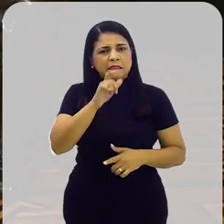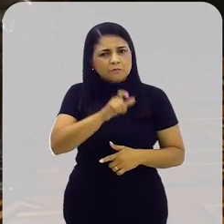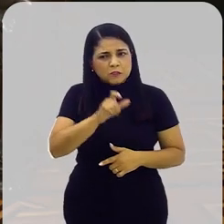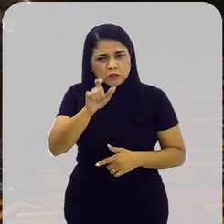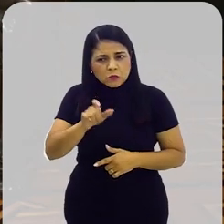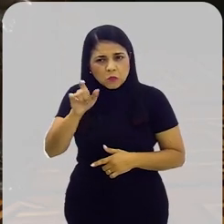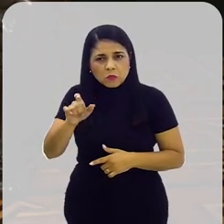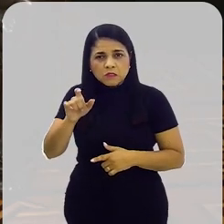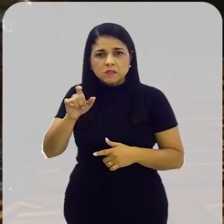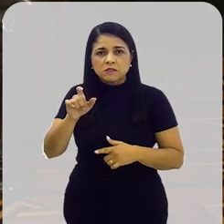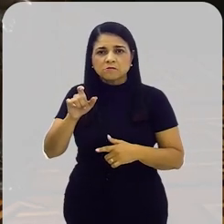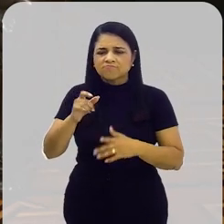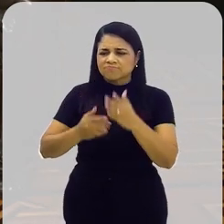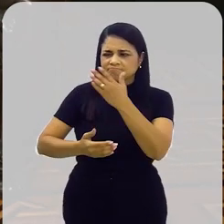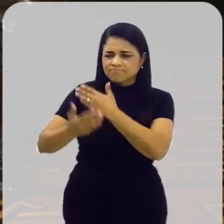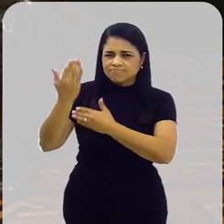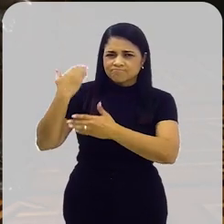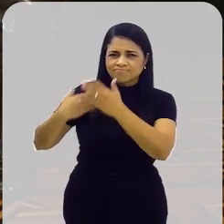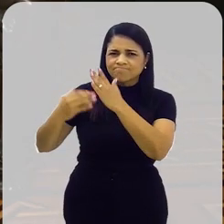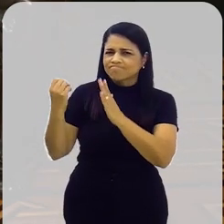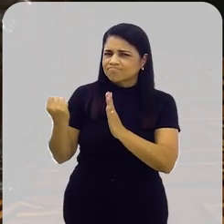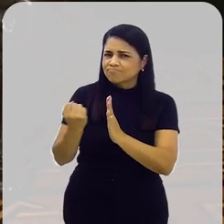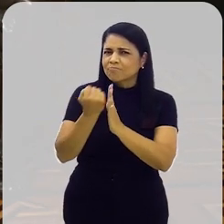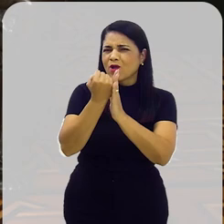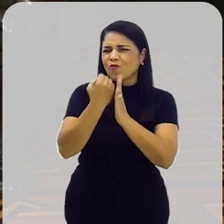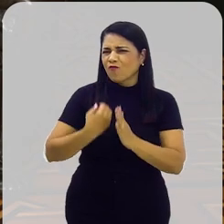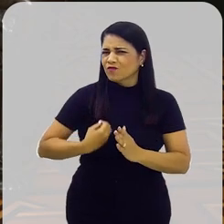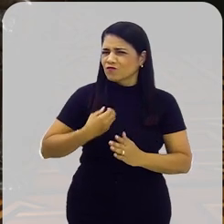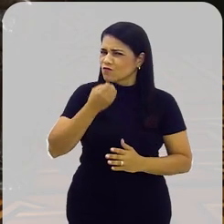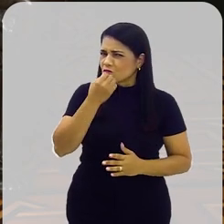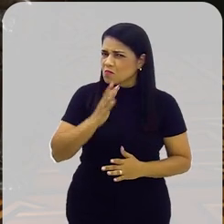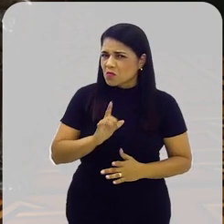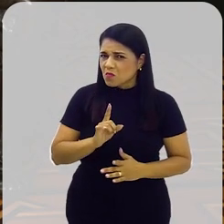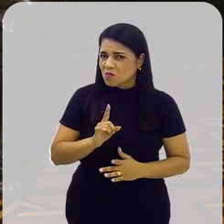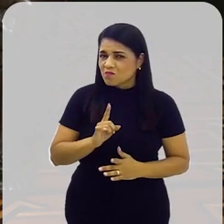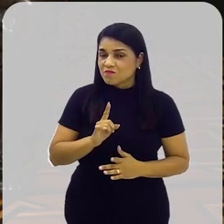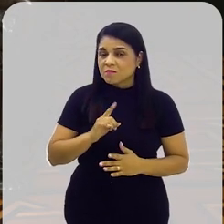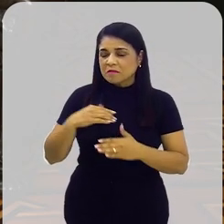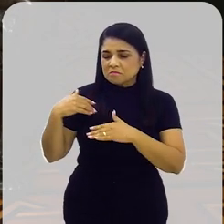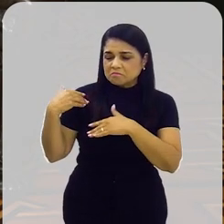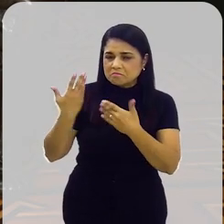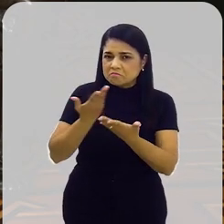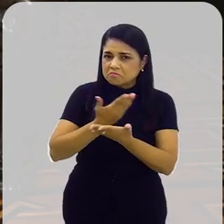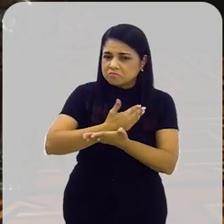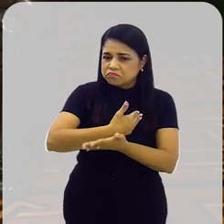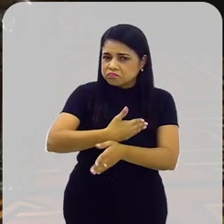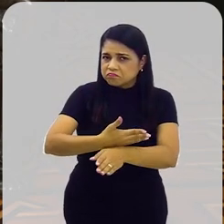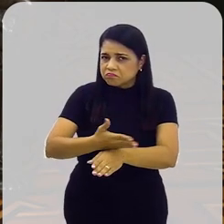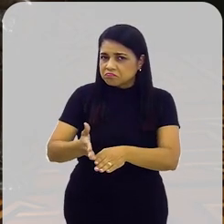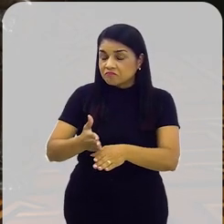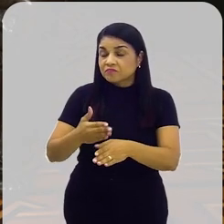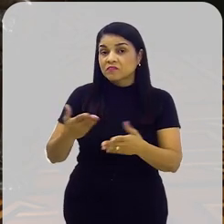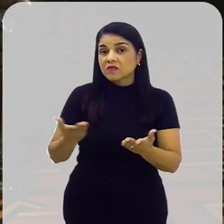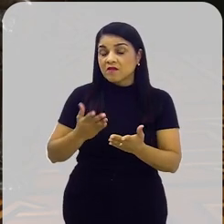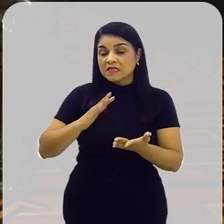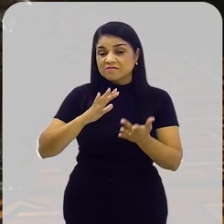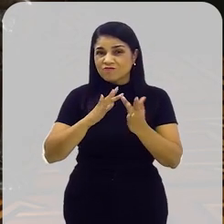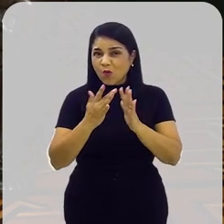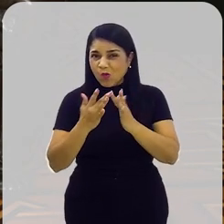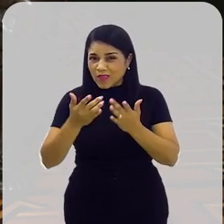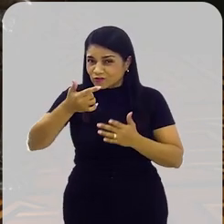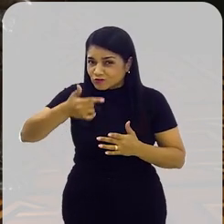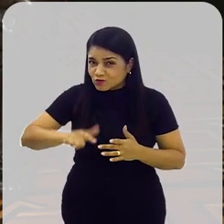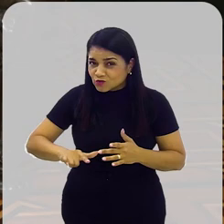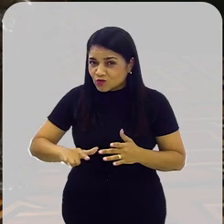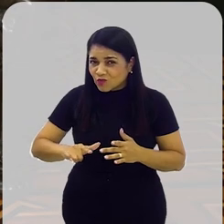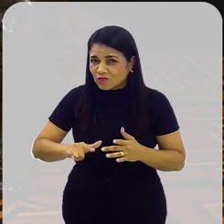gente que marcou lá atrás e foi legal, mas que passou. E resgatar, muitas vezes, isso pode